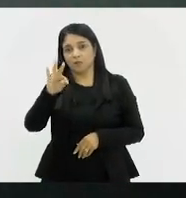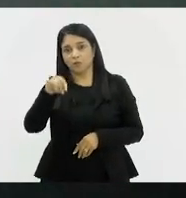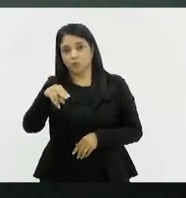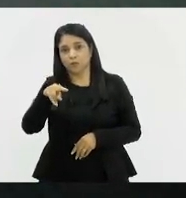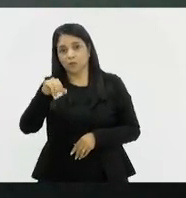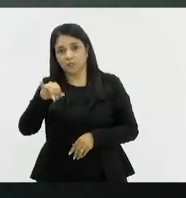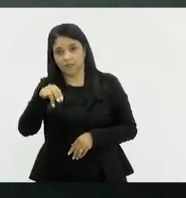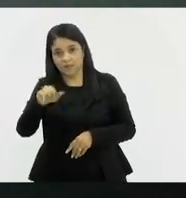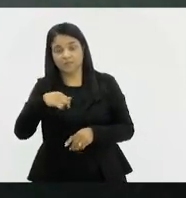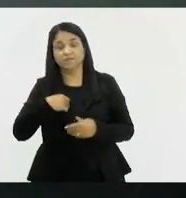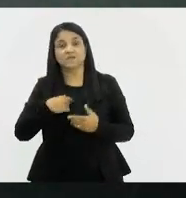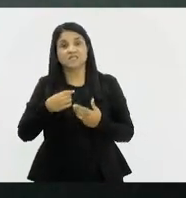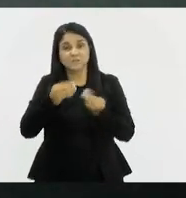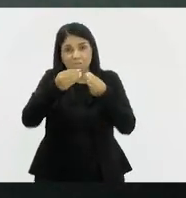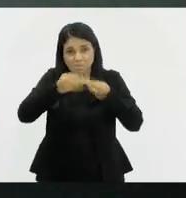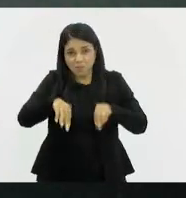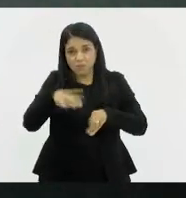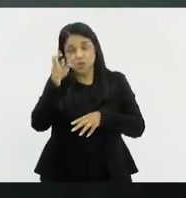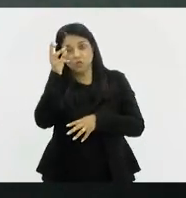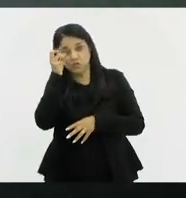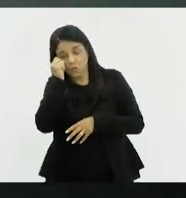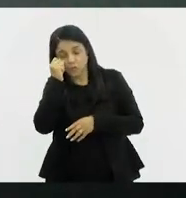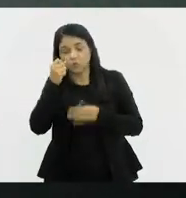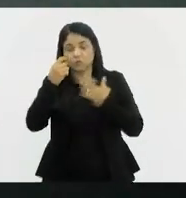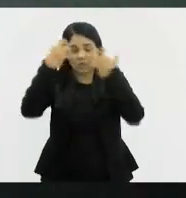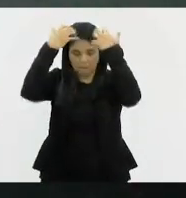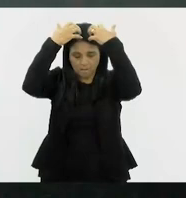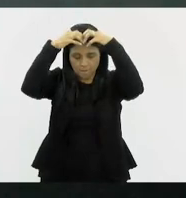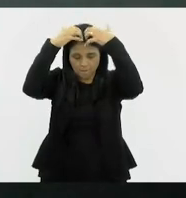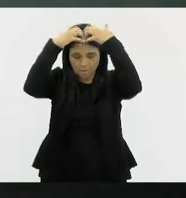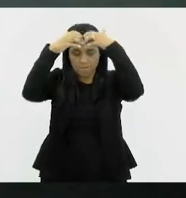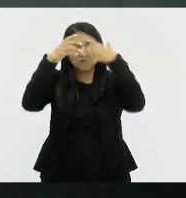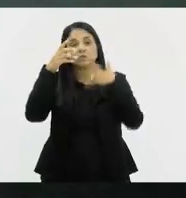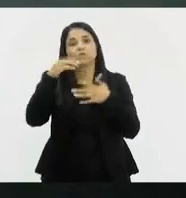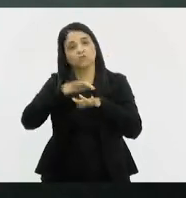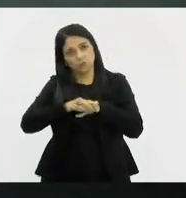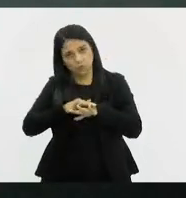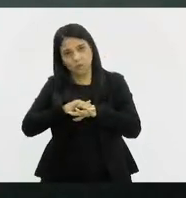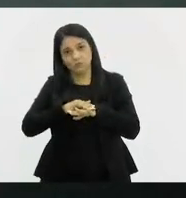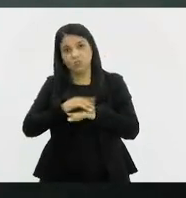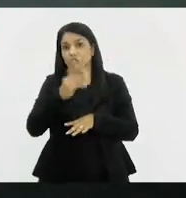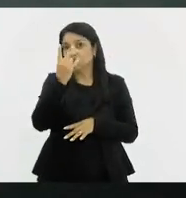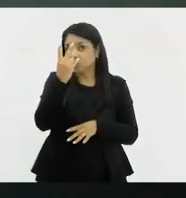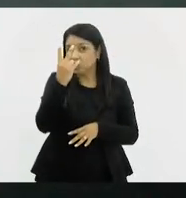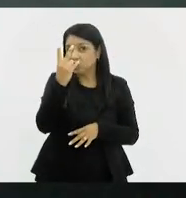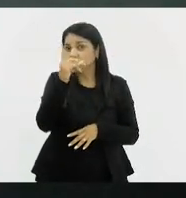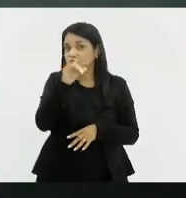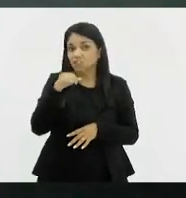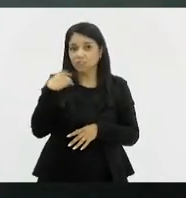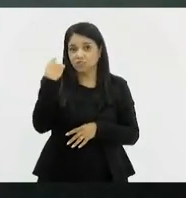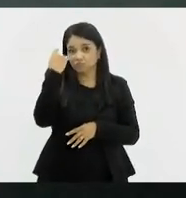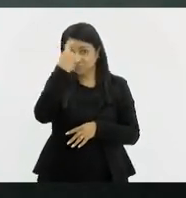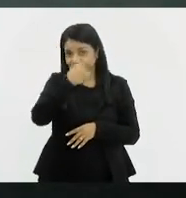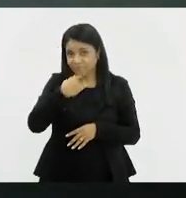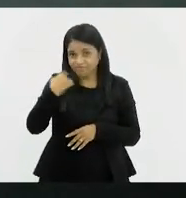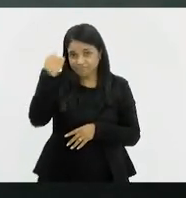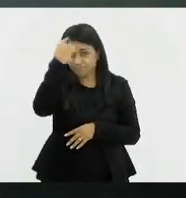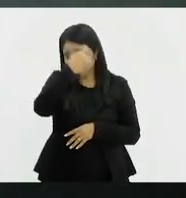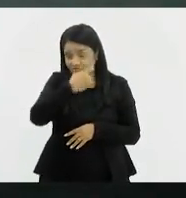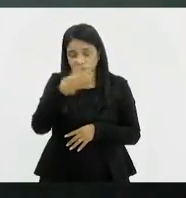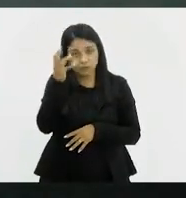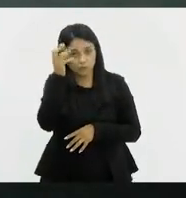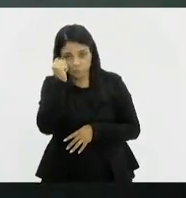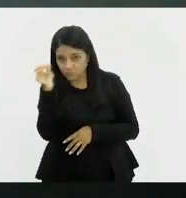isso adoece a sua mente. Fica aí 2 dias sem dormir, no terceiro dia você